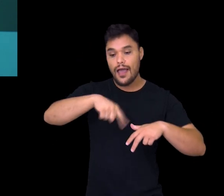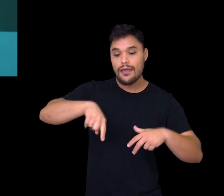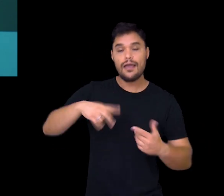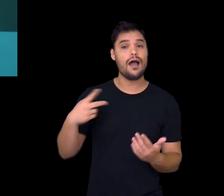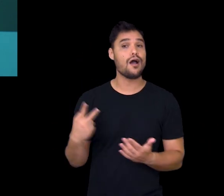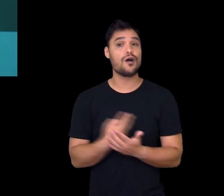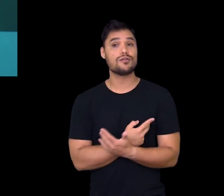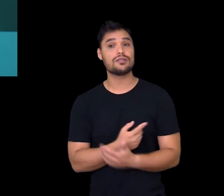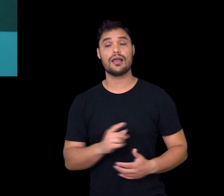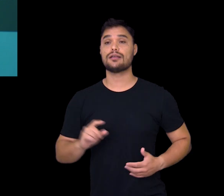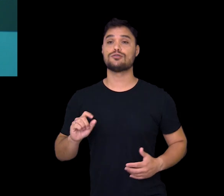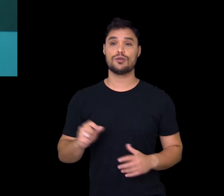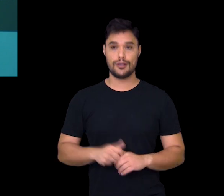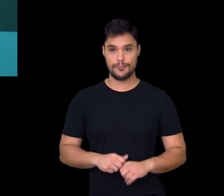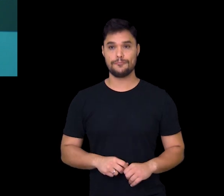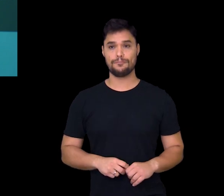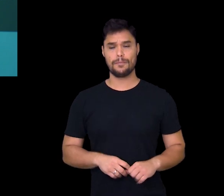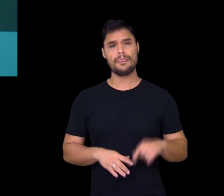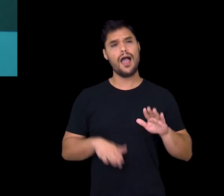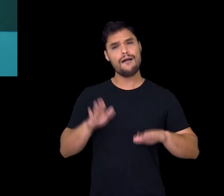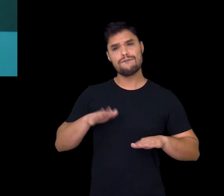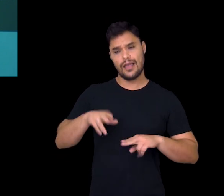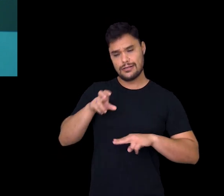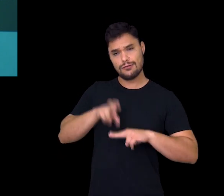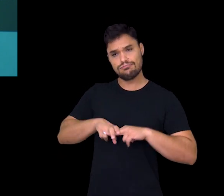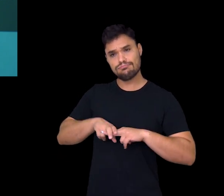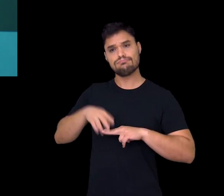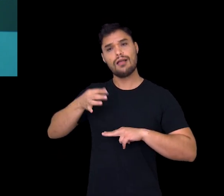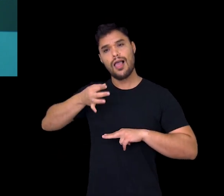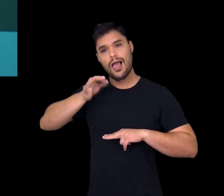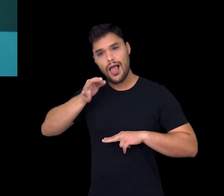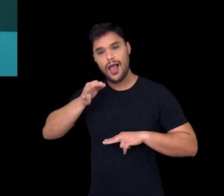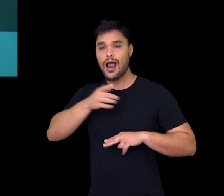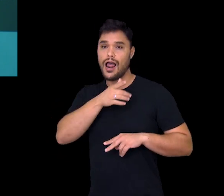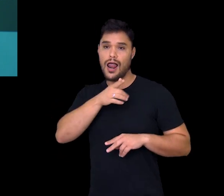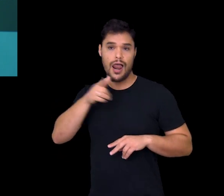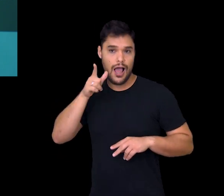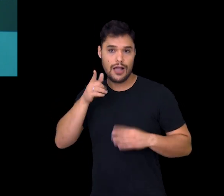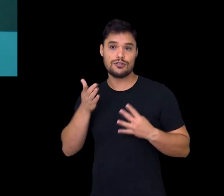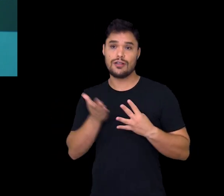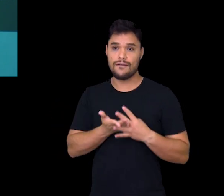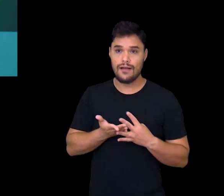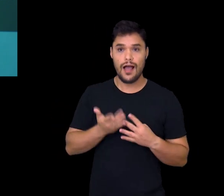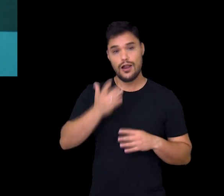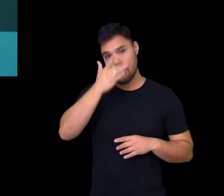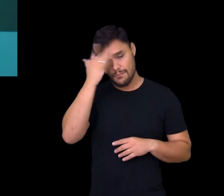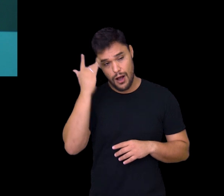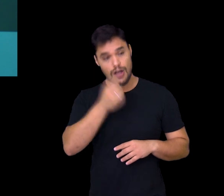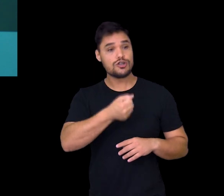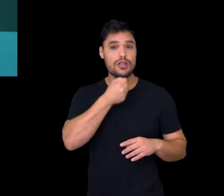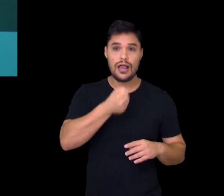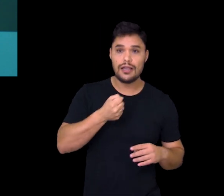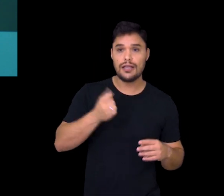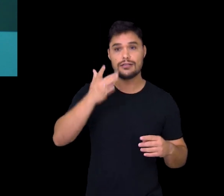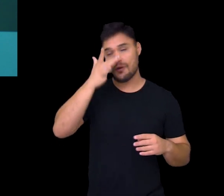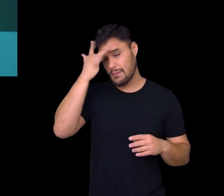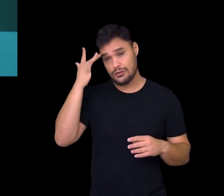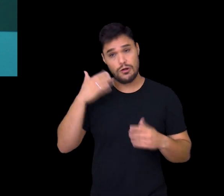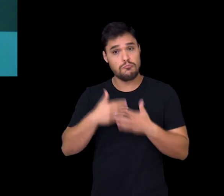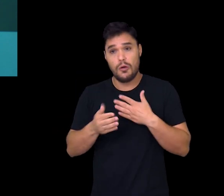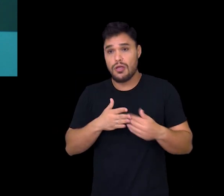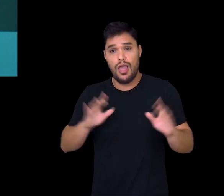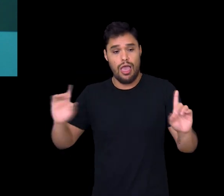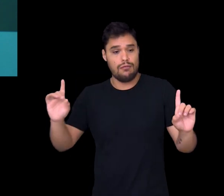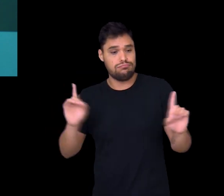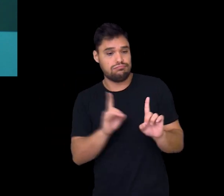interessante. Você, às vezes, está ali num intervalo de sessão, tem deputados conversando, chega alguém, que pode ser um jornalista ou uma pessoa qualquer, e interpela o deputado,